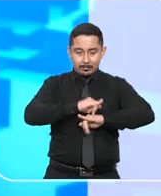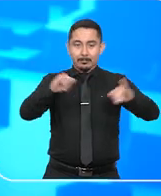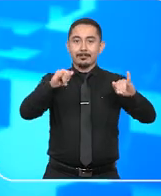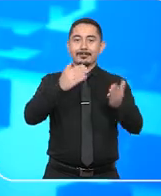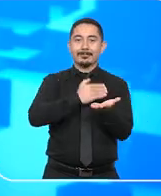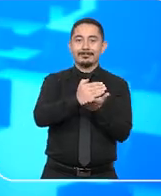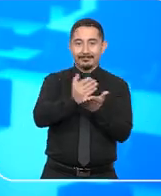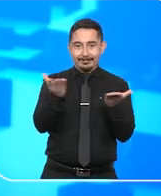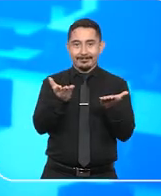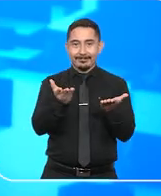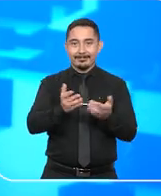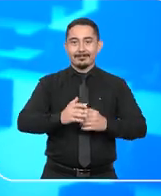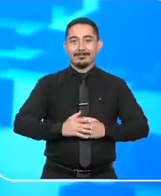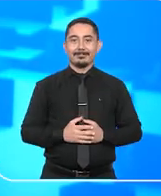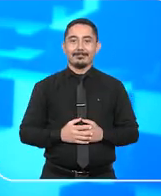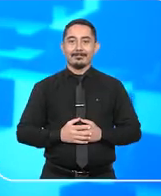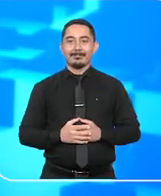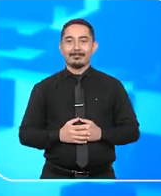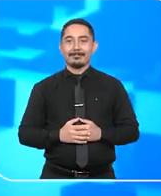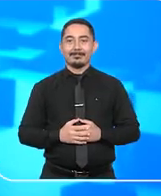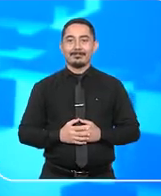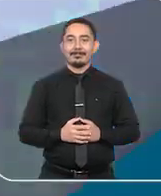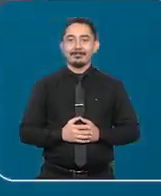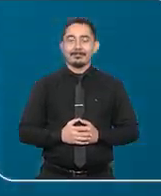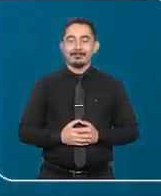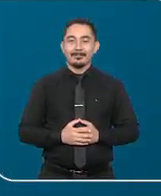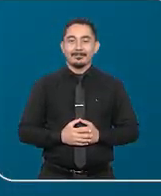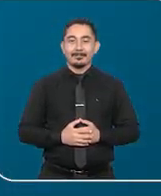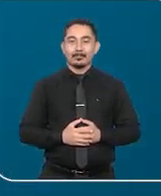O STJ Notícias começa agora.